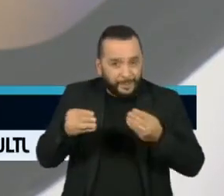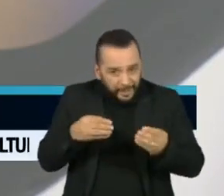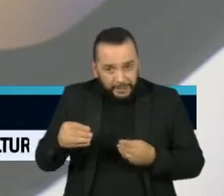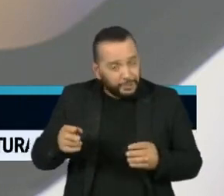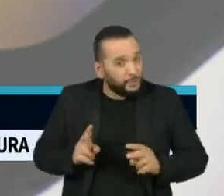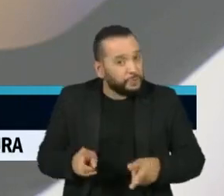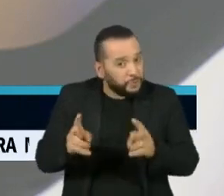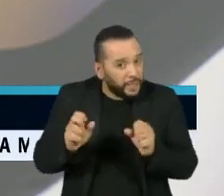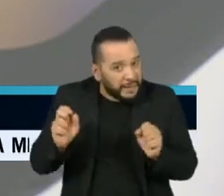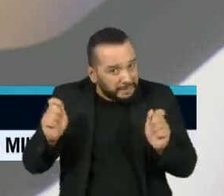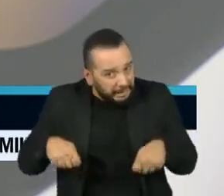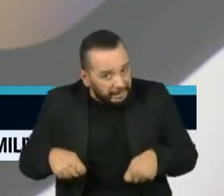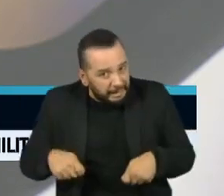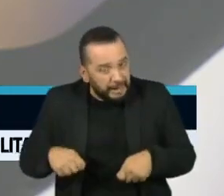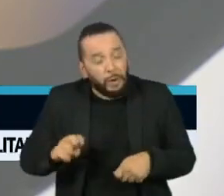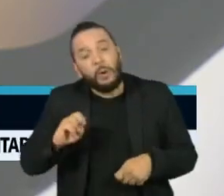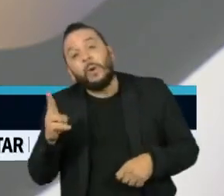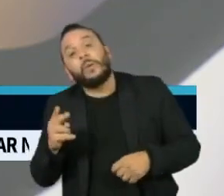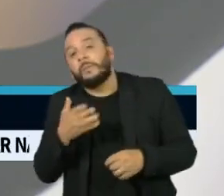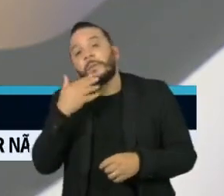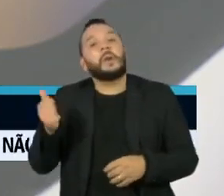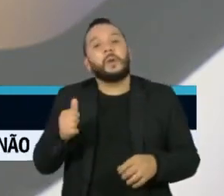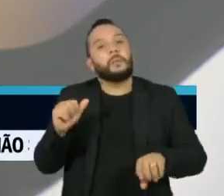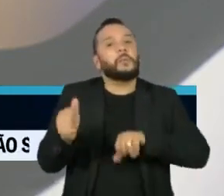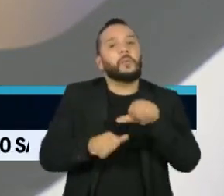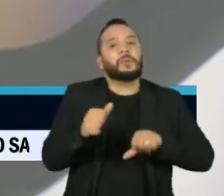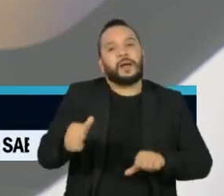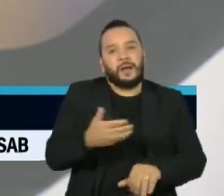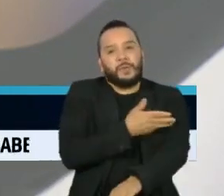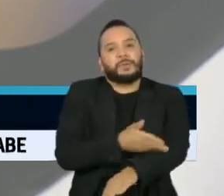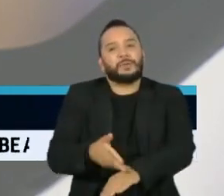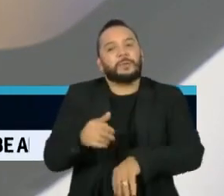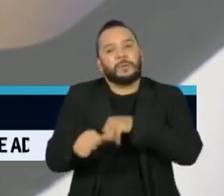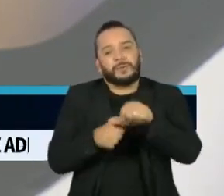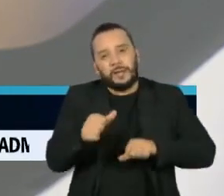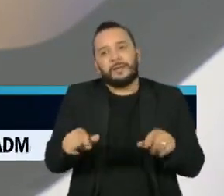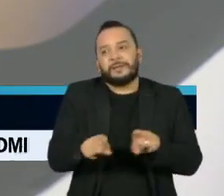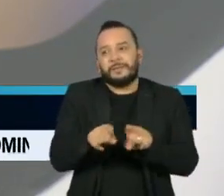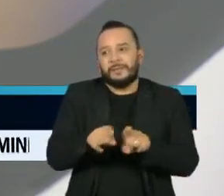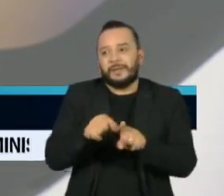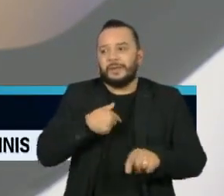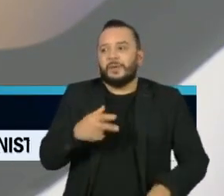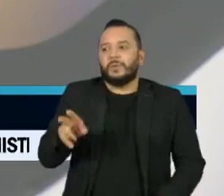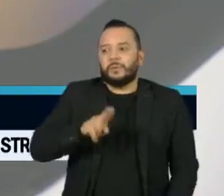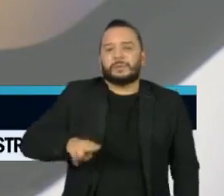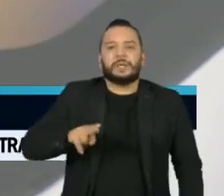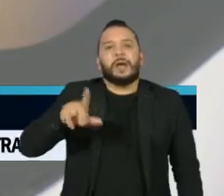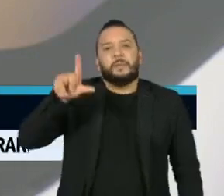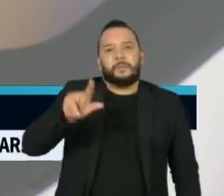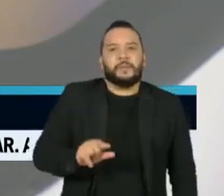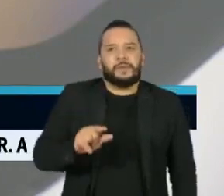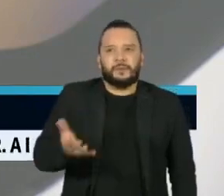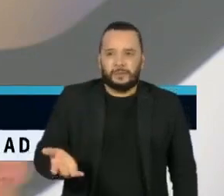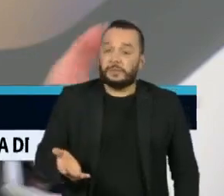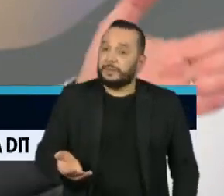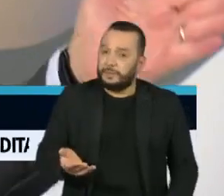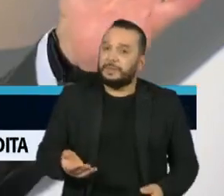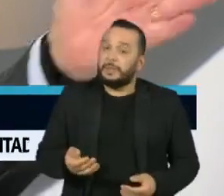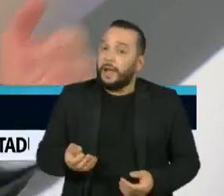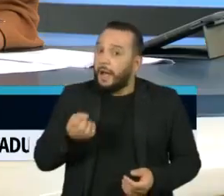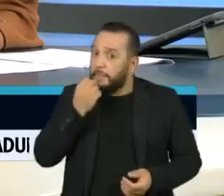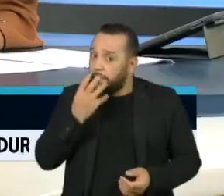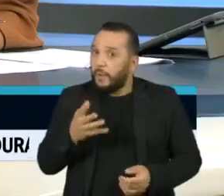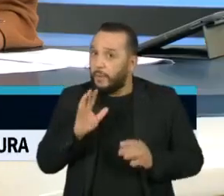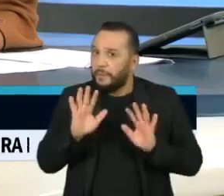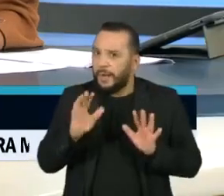produção e mudar o hábito e, principalmente, usar menos intensamente o plástico, que ele é muito bom. Mas, infelizmente, só com